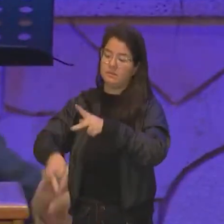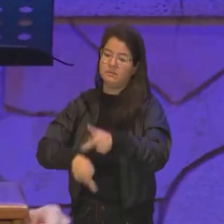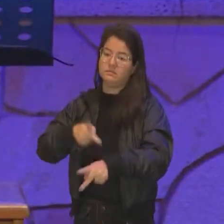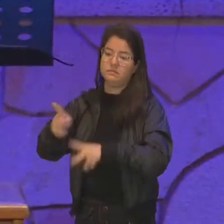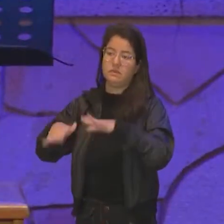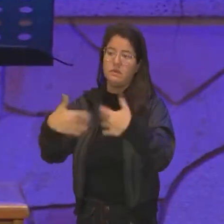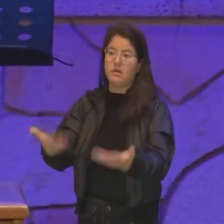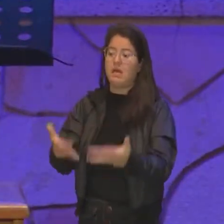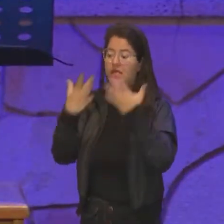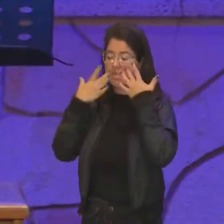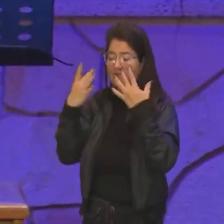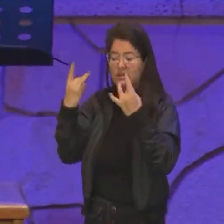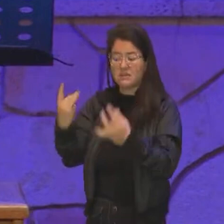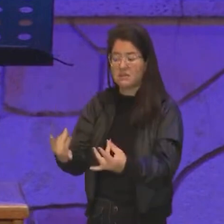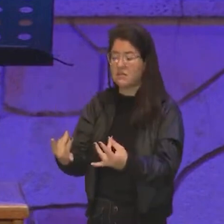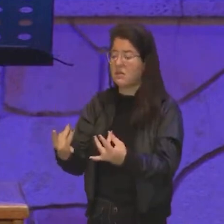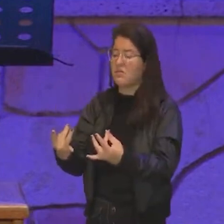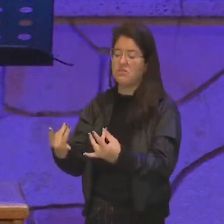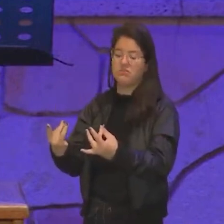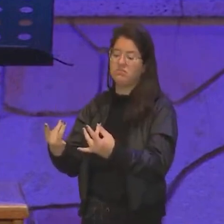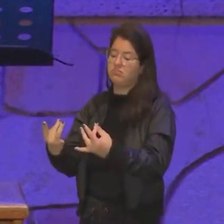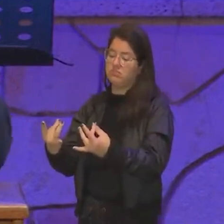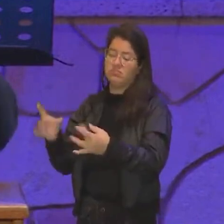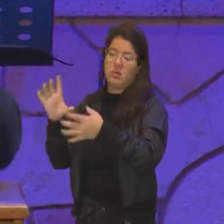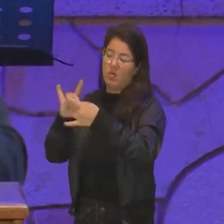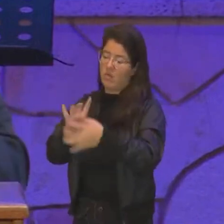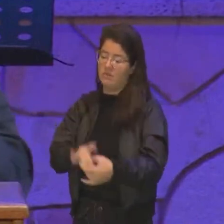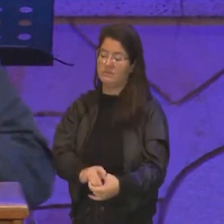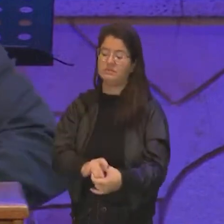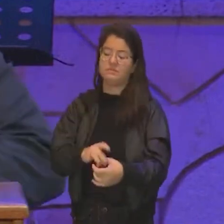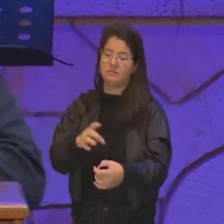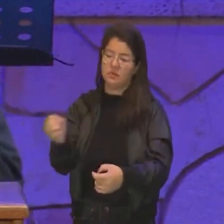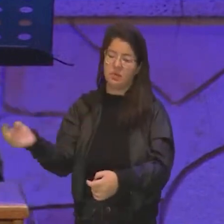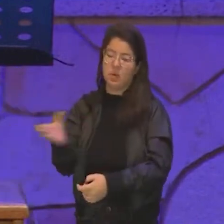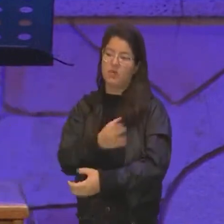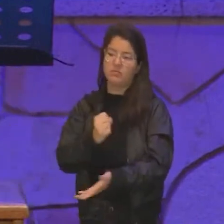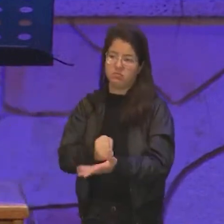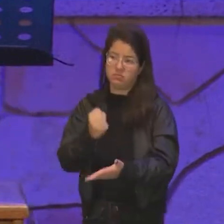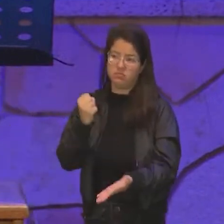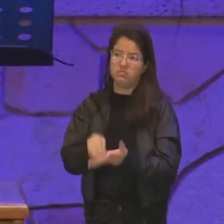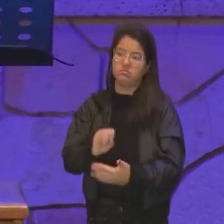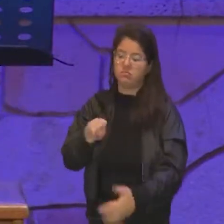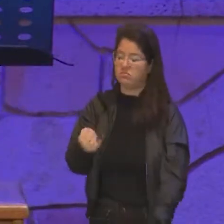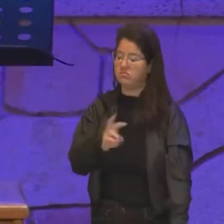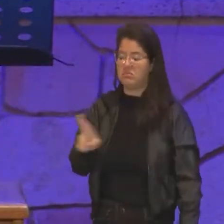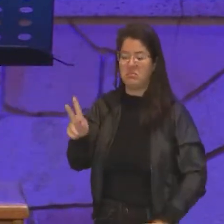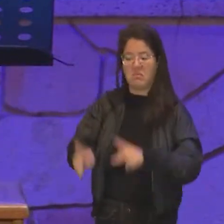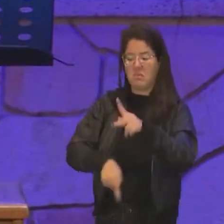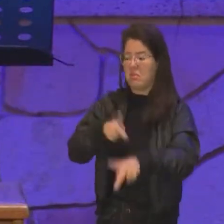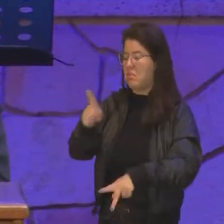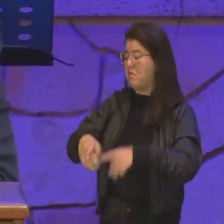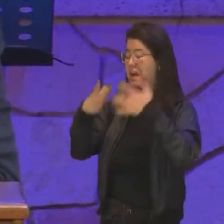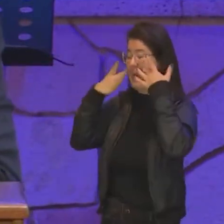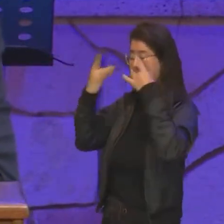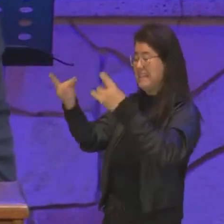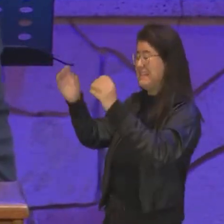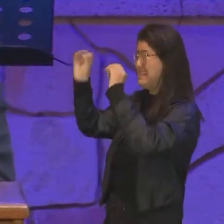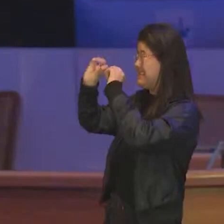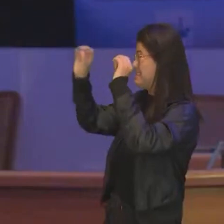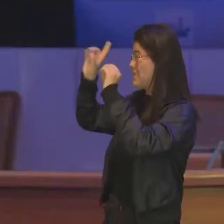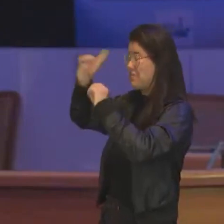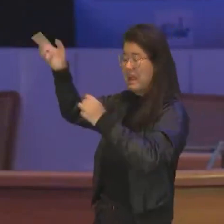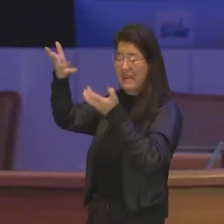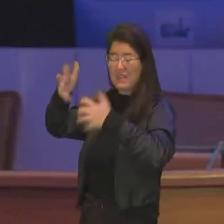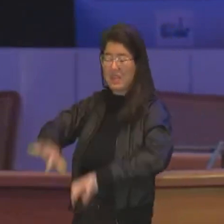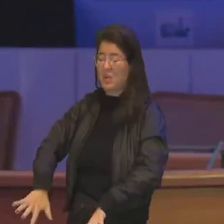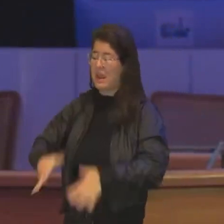era algo que o povo lá do Antigo Testamento, neste contexto, nesse recorte de Jeremias, não estavam fazendo, eles não estavam